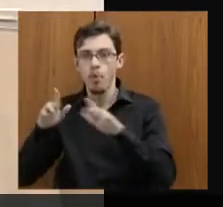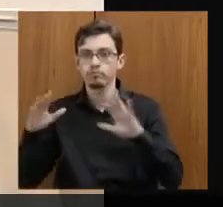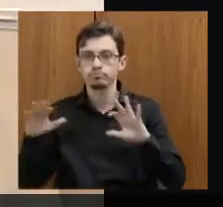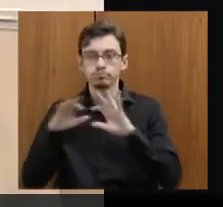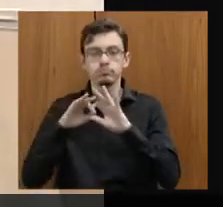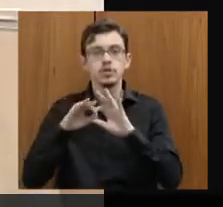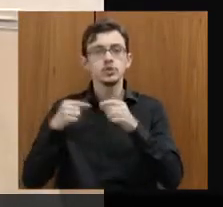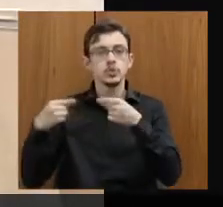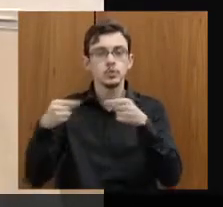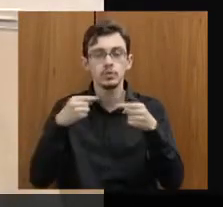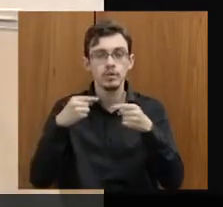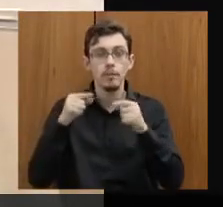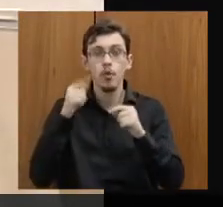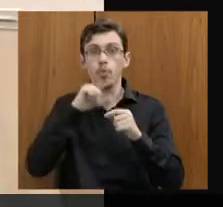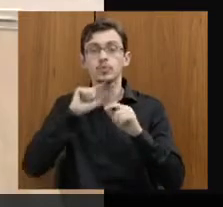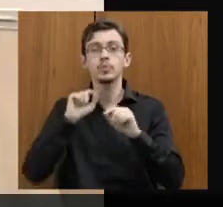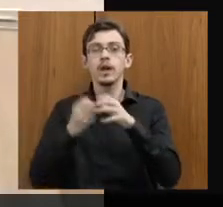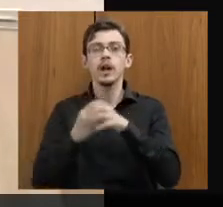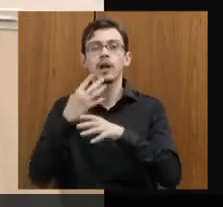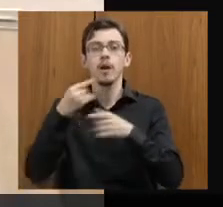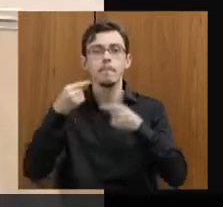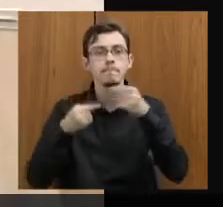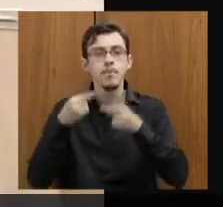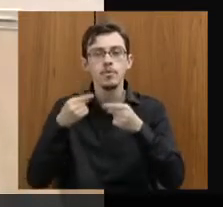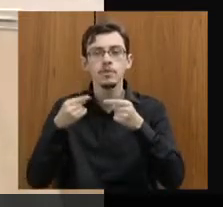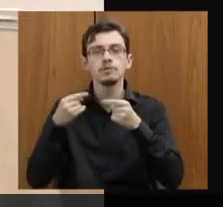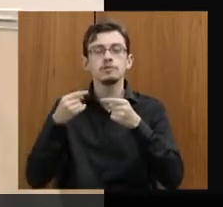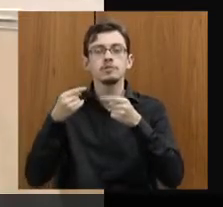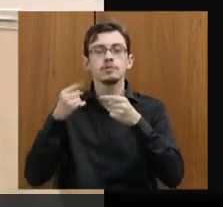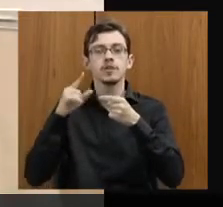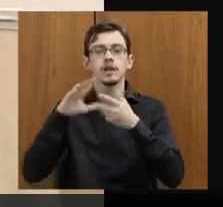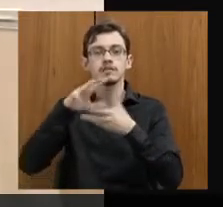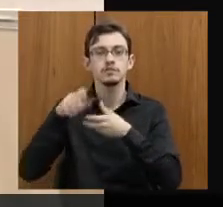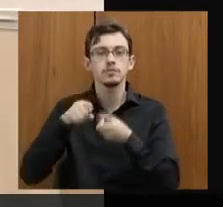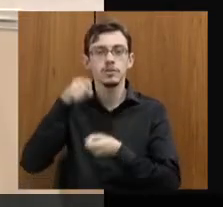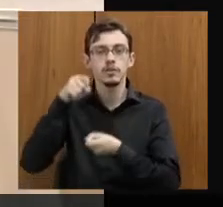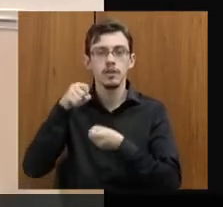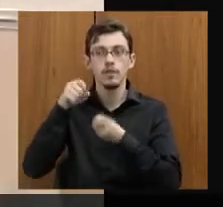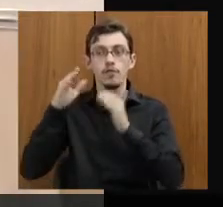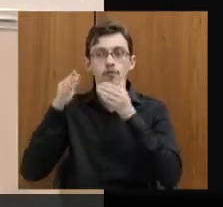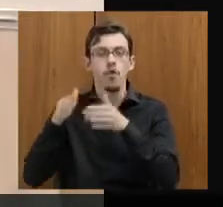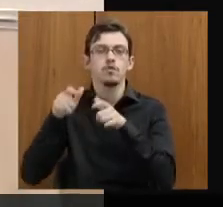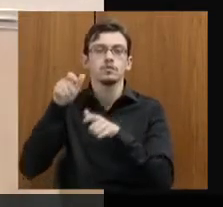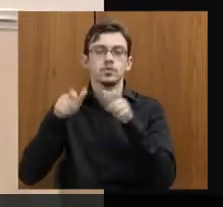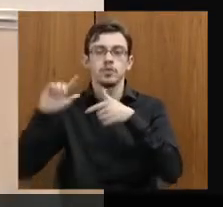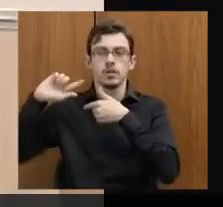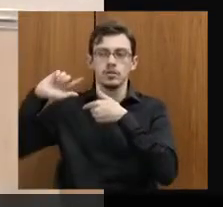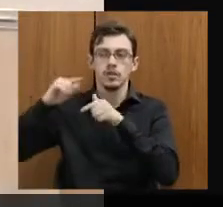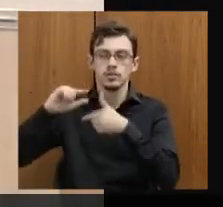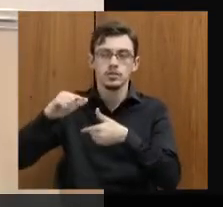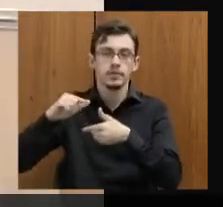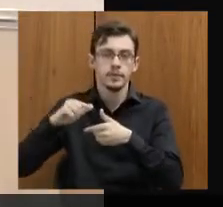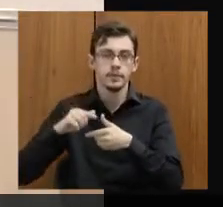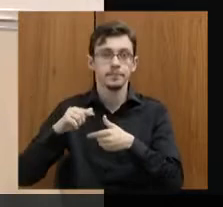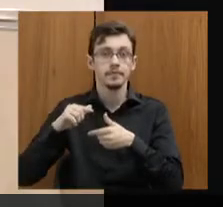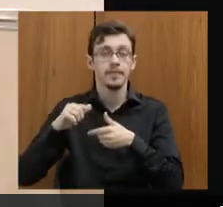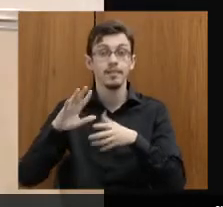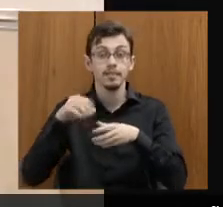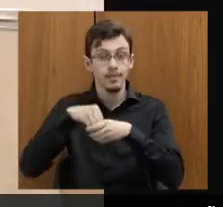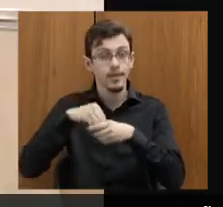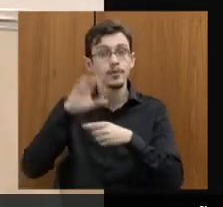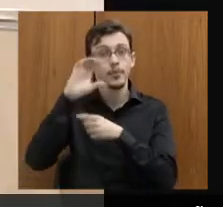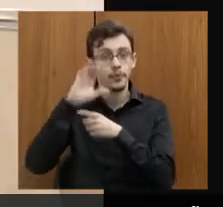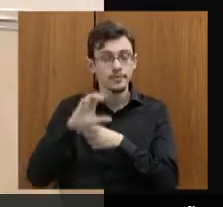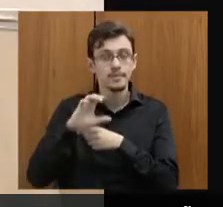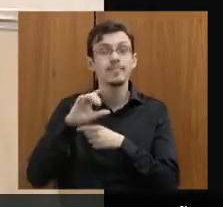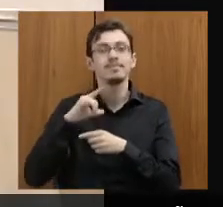envolvimento sustentável para povos e comunidades tradicionais onde na sua composição É temos representante